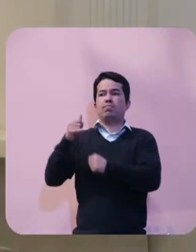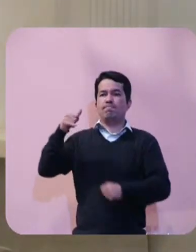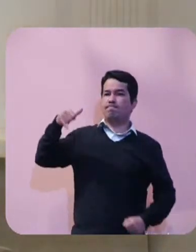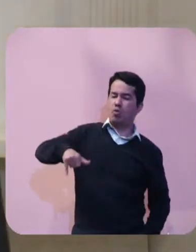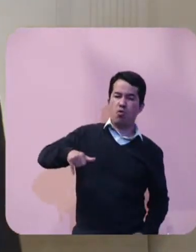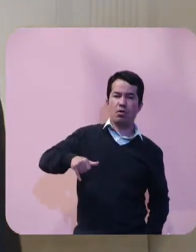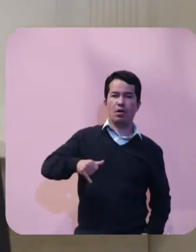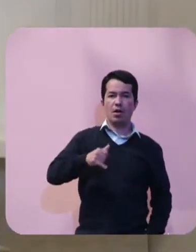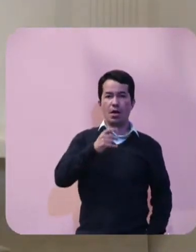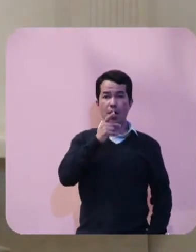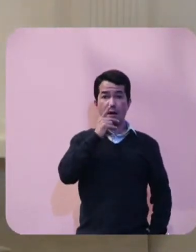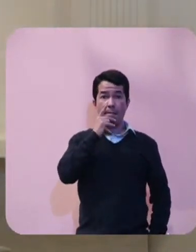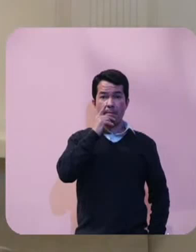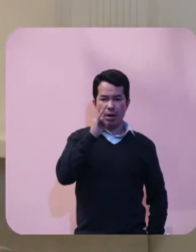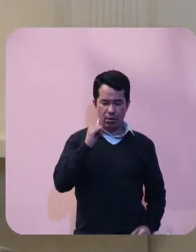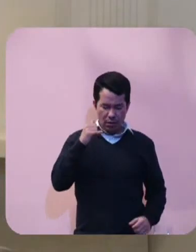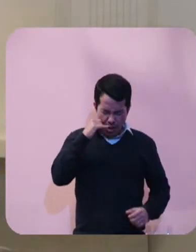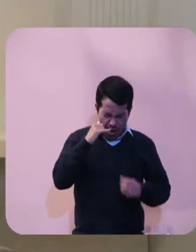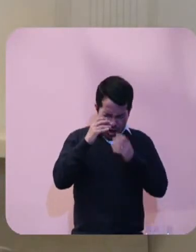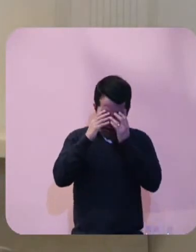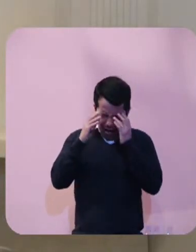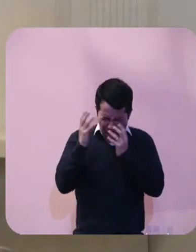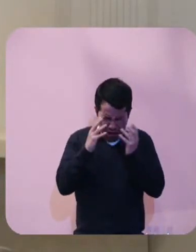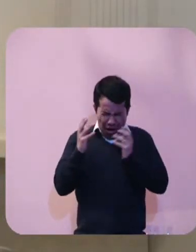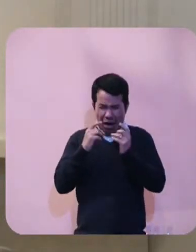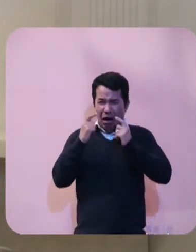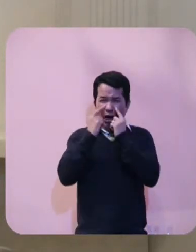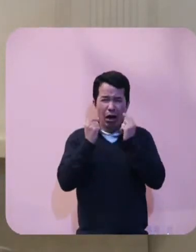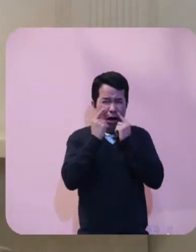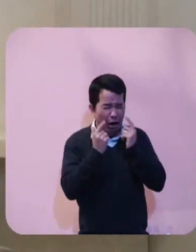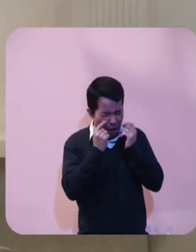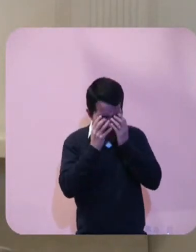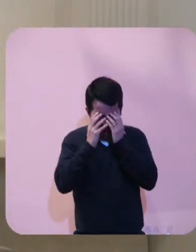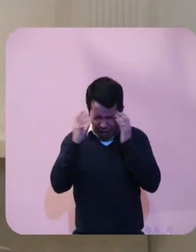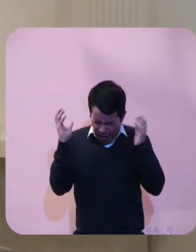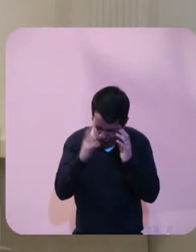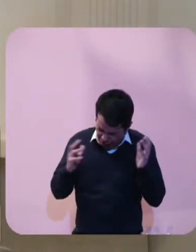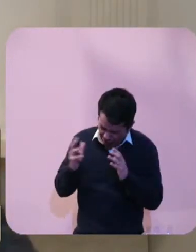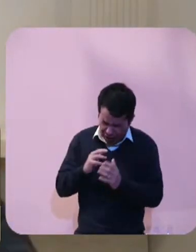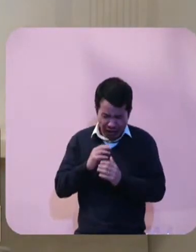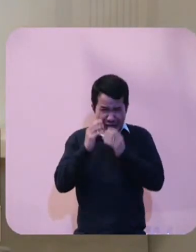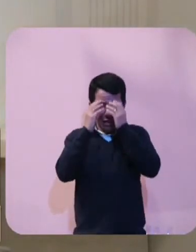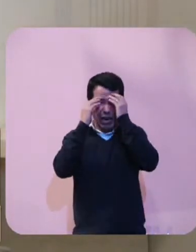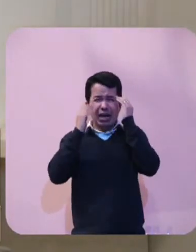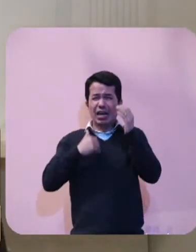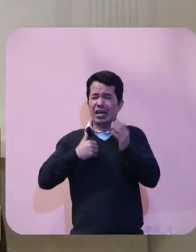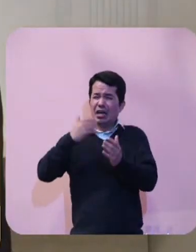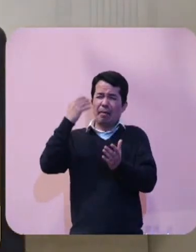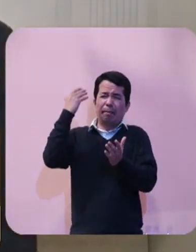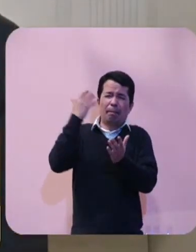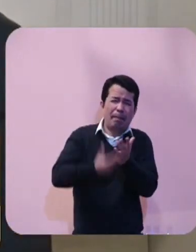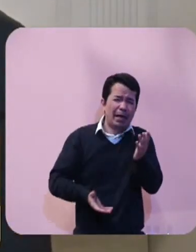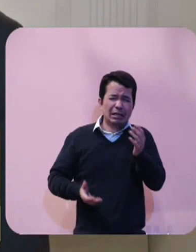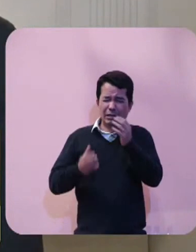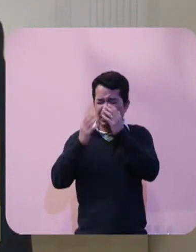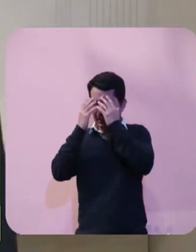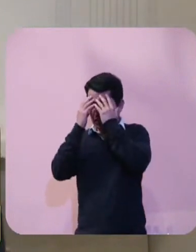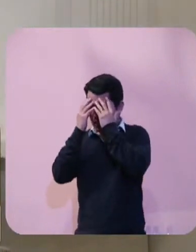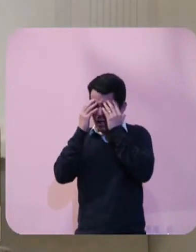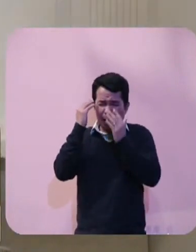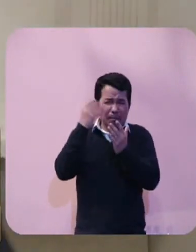Aquele velho pai começou a chorar como nunca e disse: eu acho que eu perdi a minha